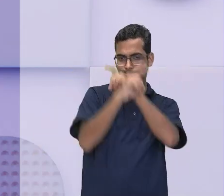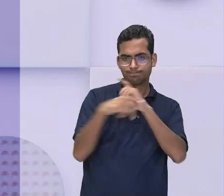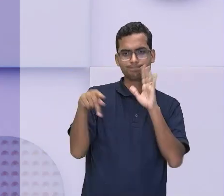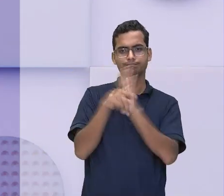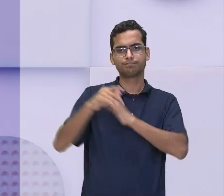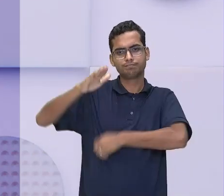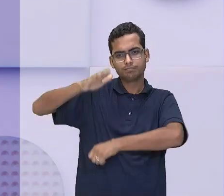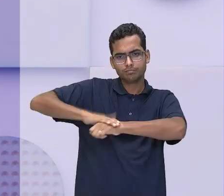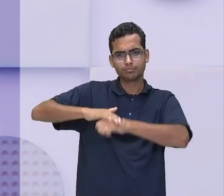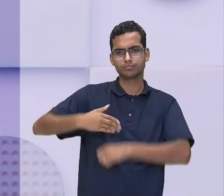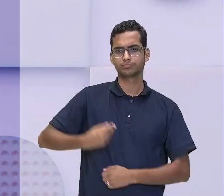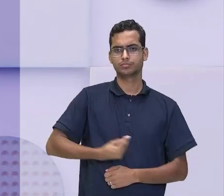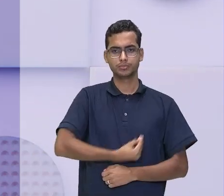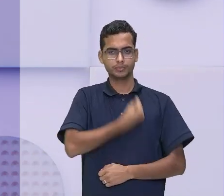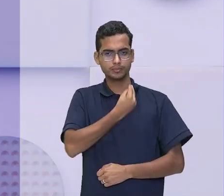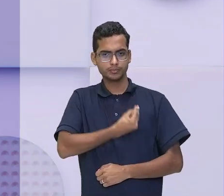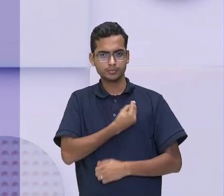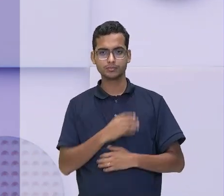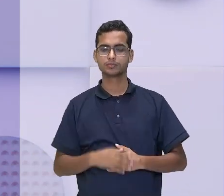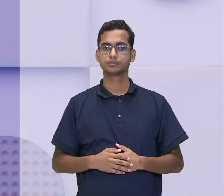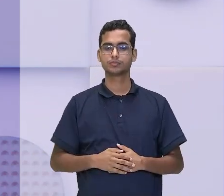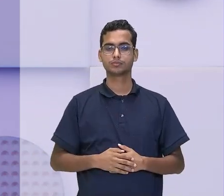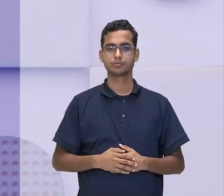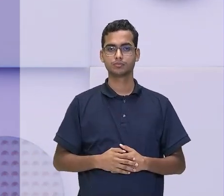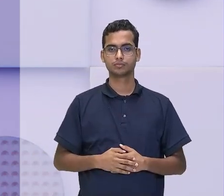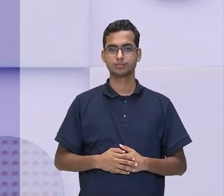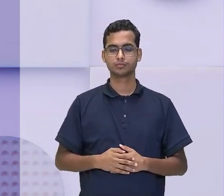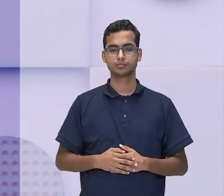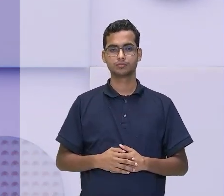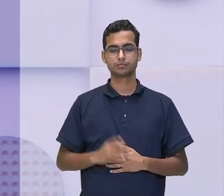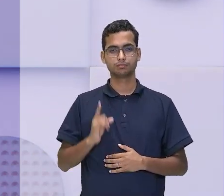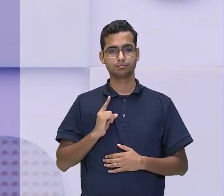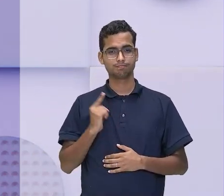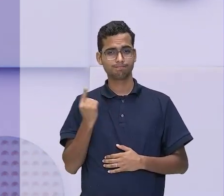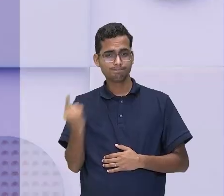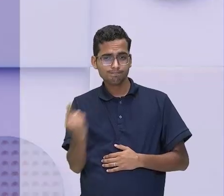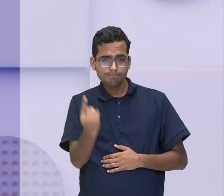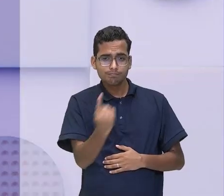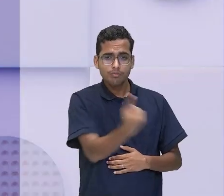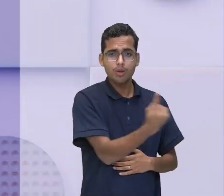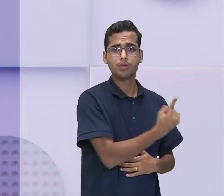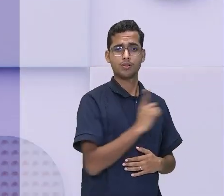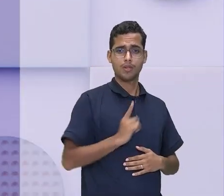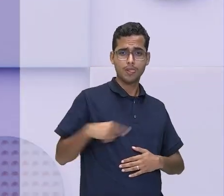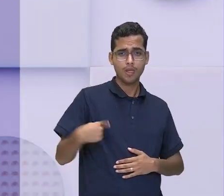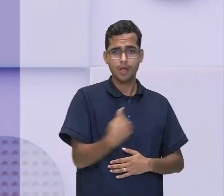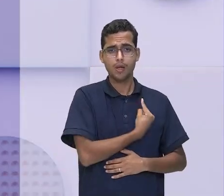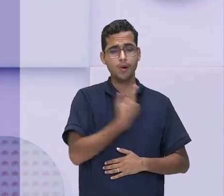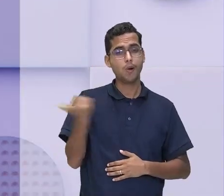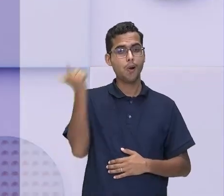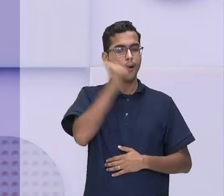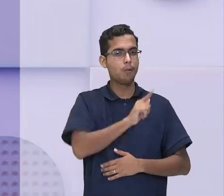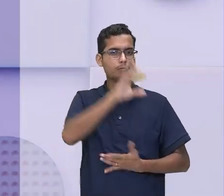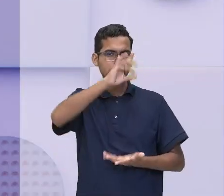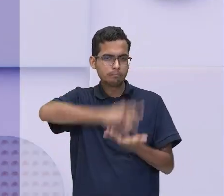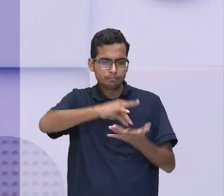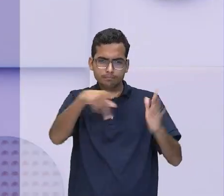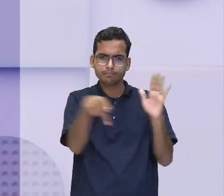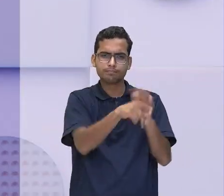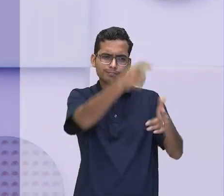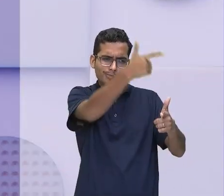né? Você, eu, cada um de nós, com certeza tivemos problemas, situações complicadas na